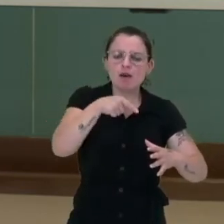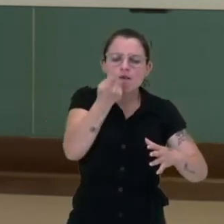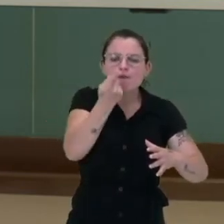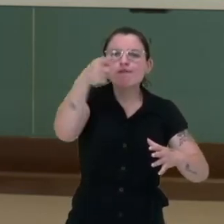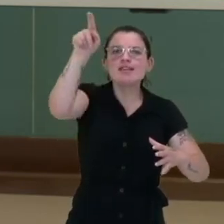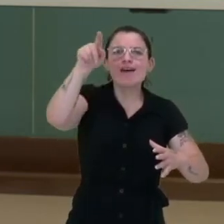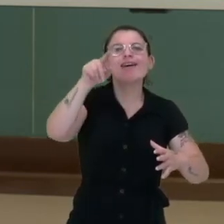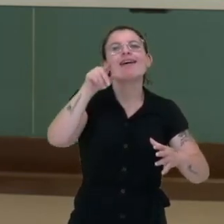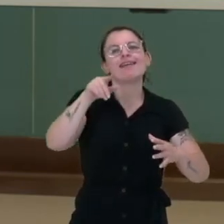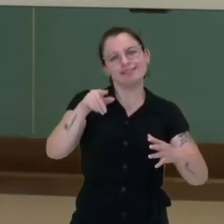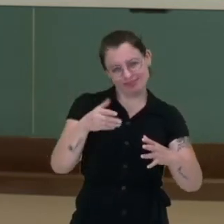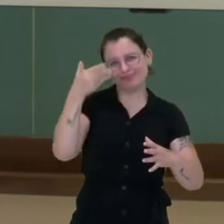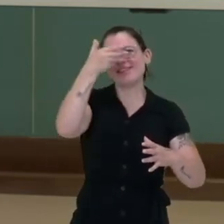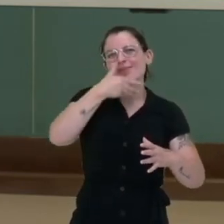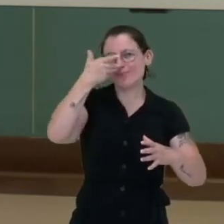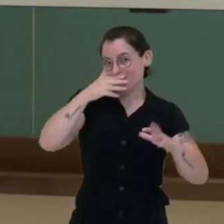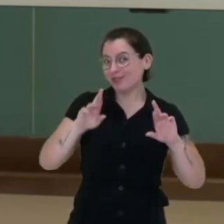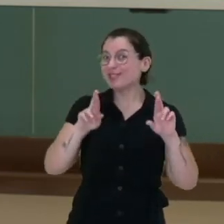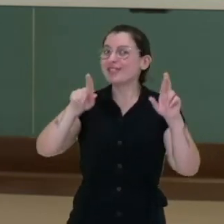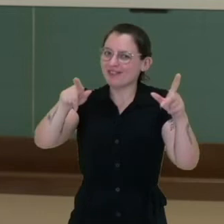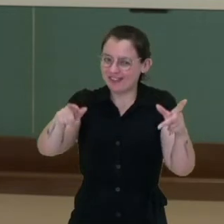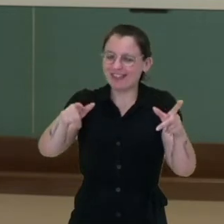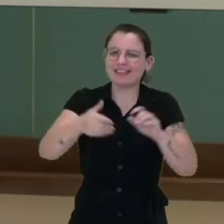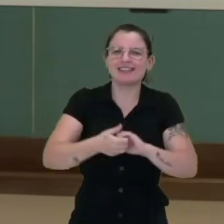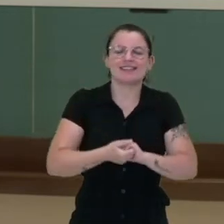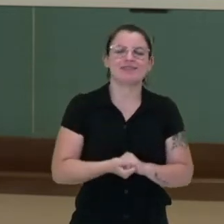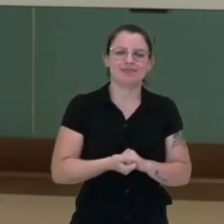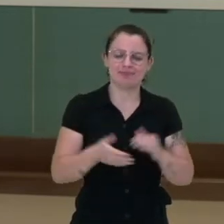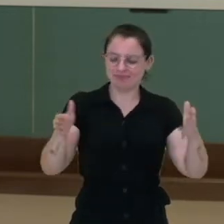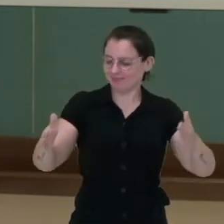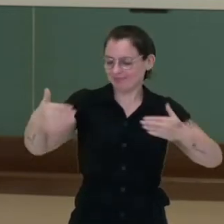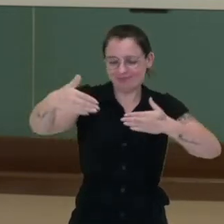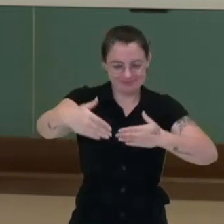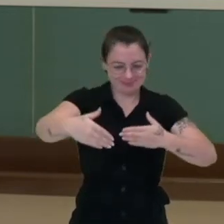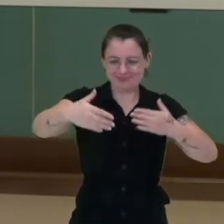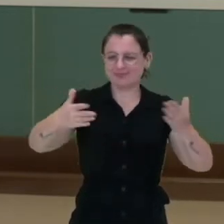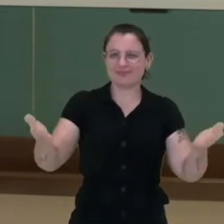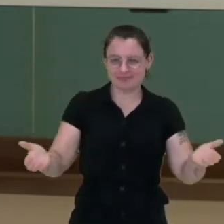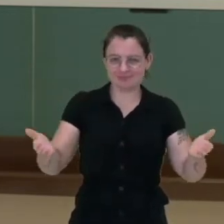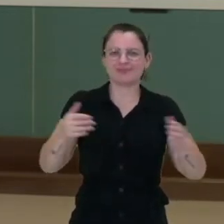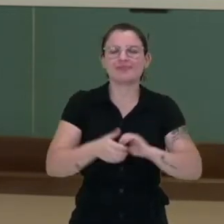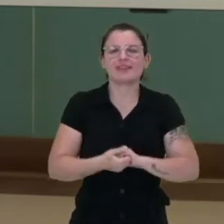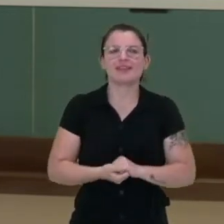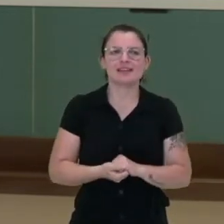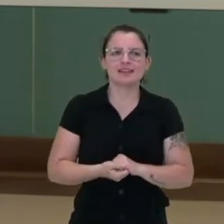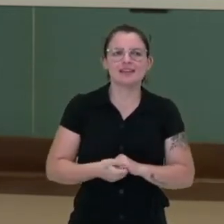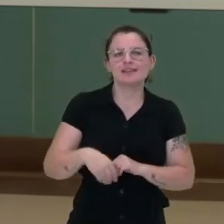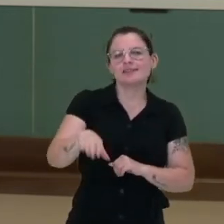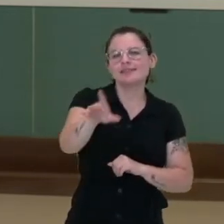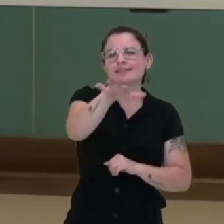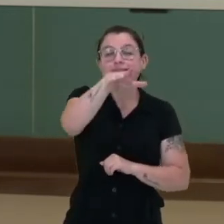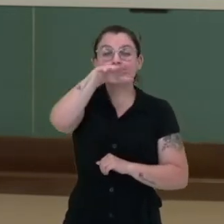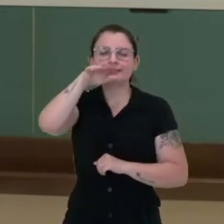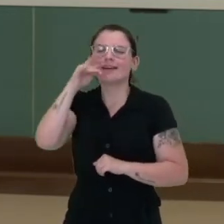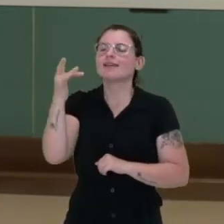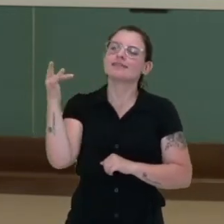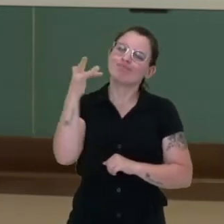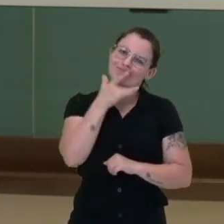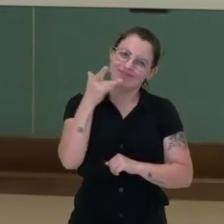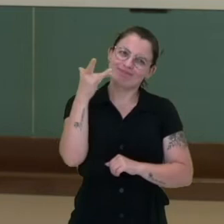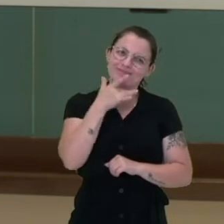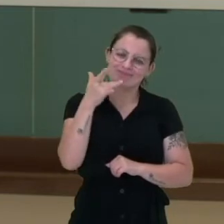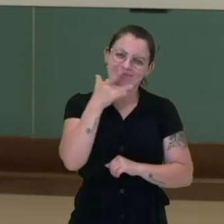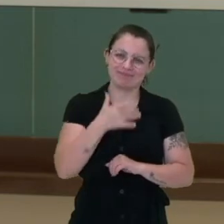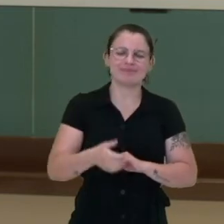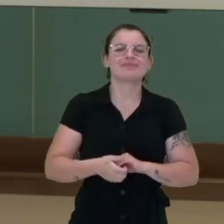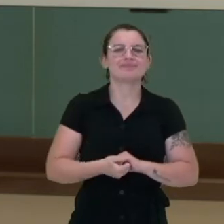final? Um bolo totalmente diferente, né, do que os componentes iniciais, os ingredientes. E tem um cheiro e um gosto bem